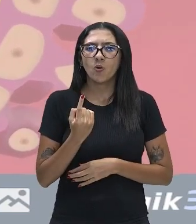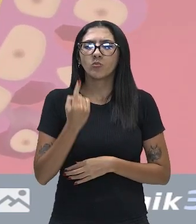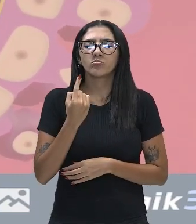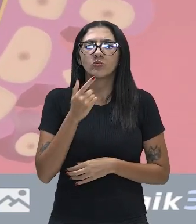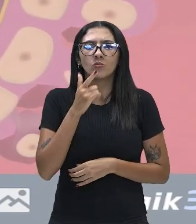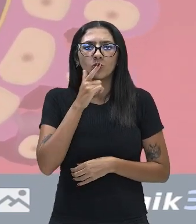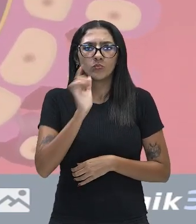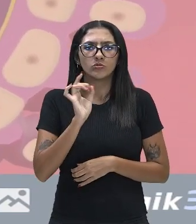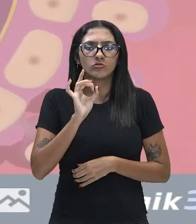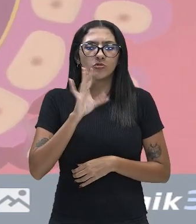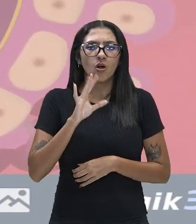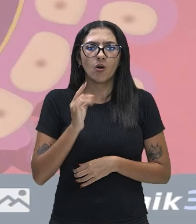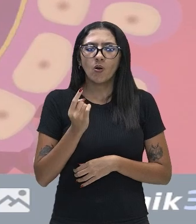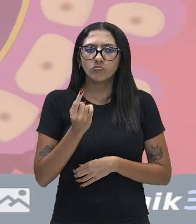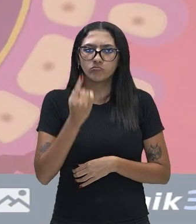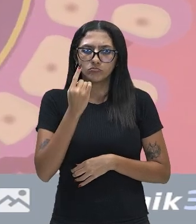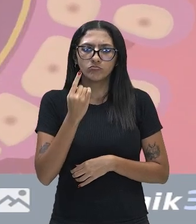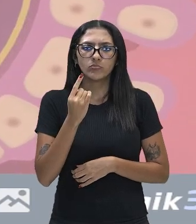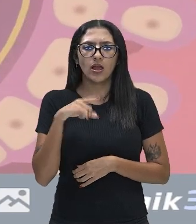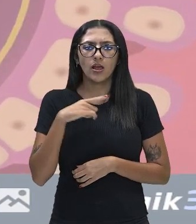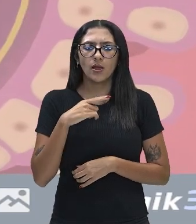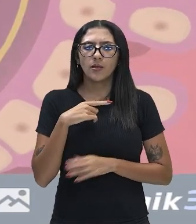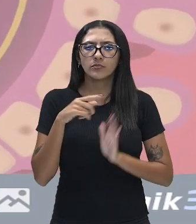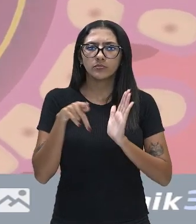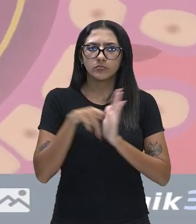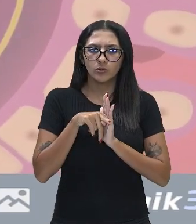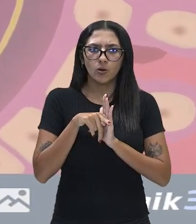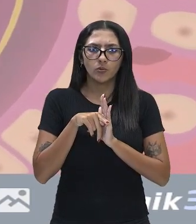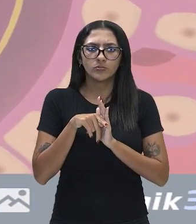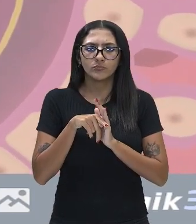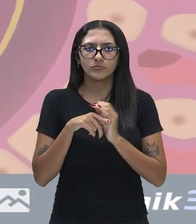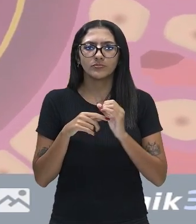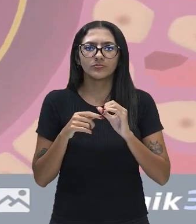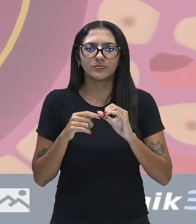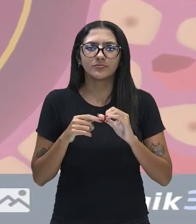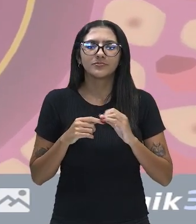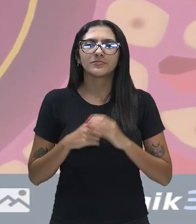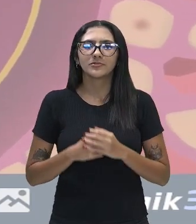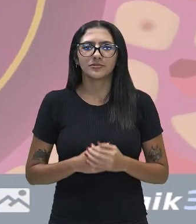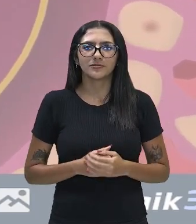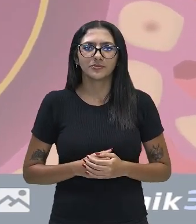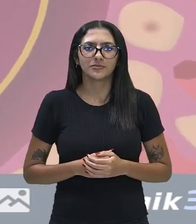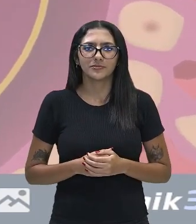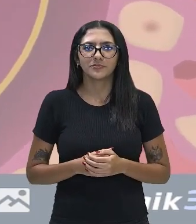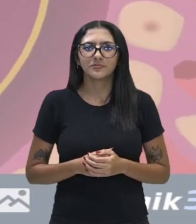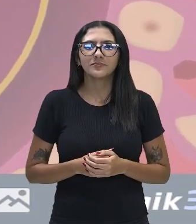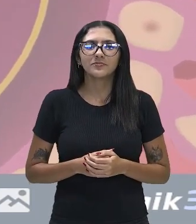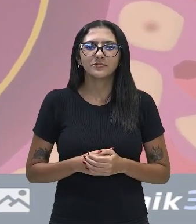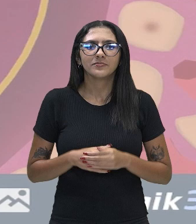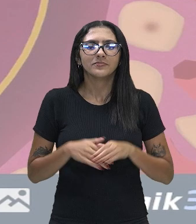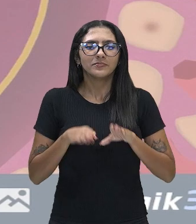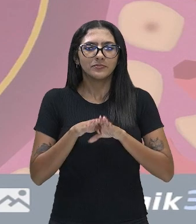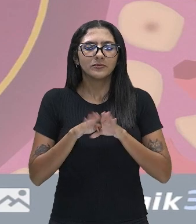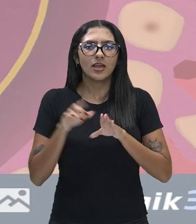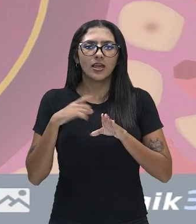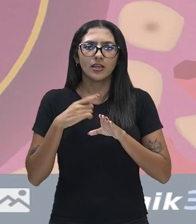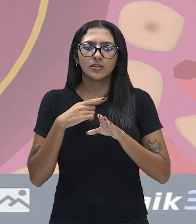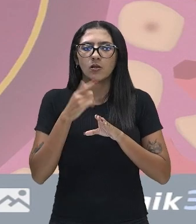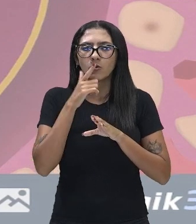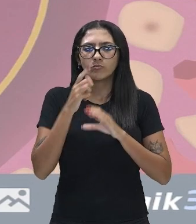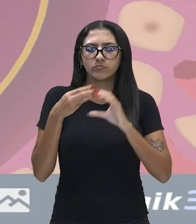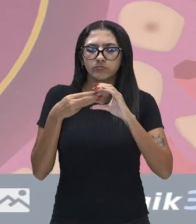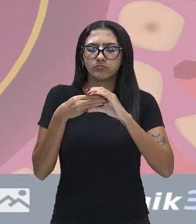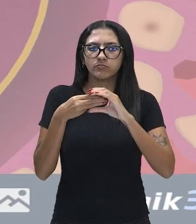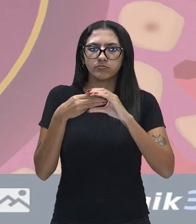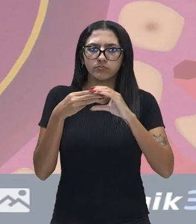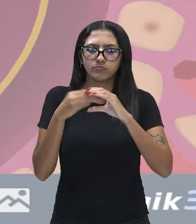introduziu, só passa a parte da cabeça, né? E aí formou esse bloqueio de